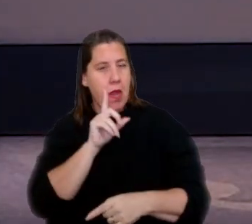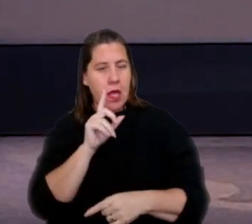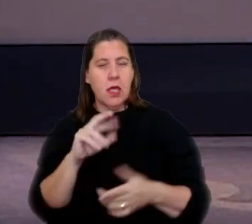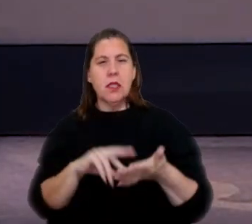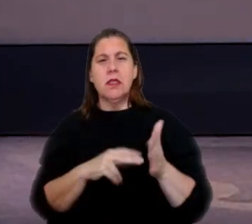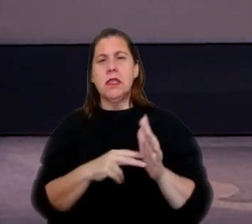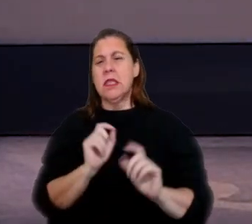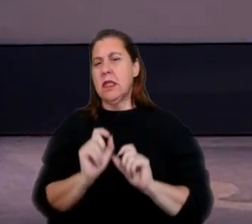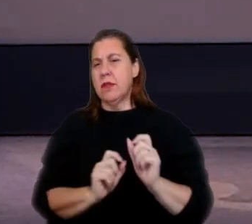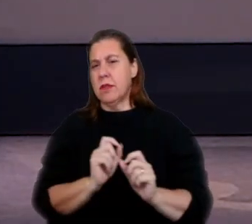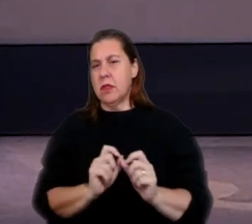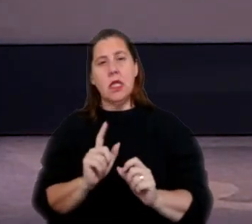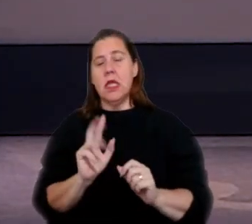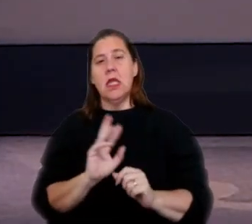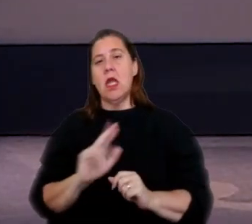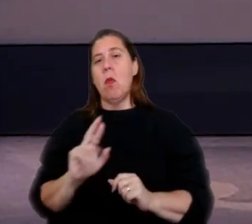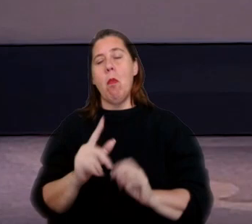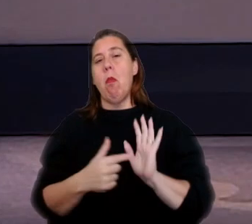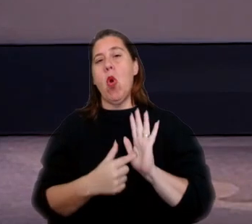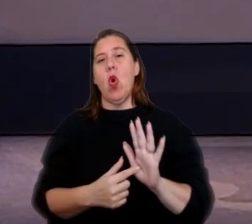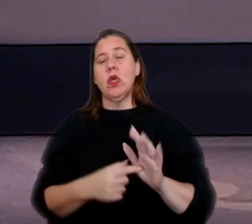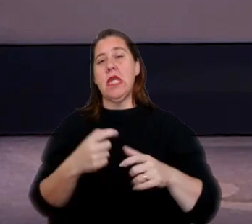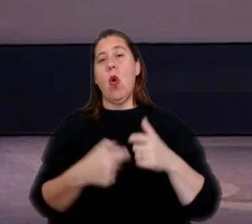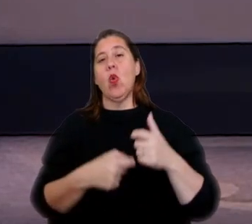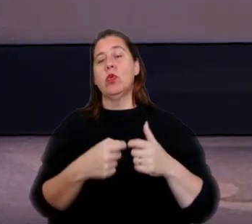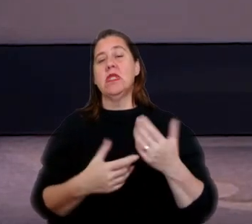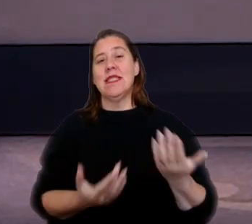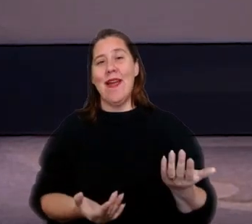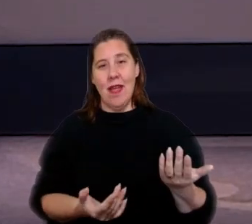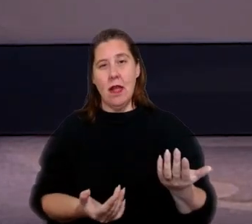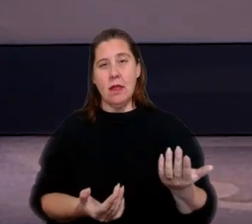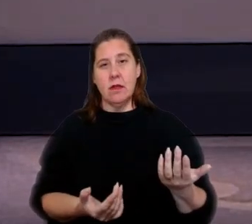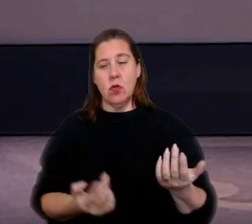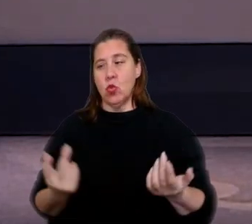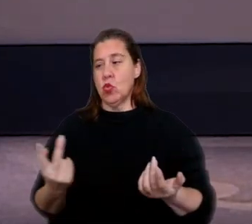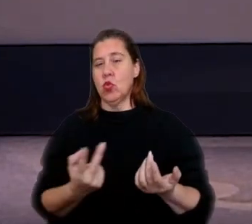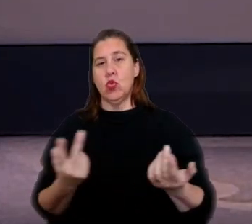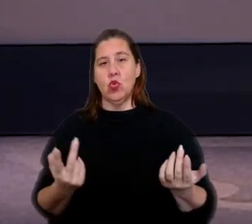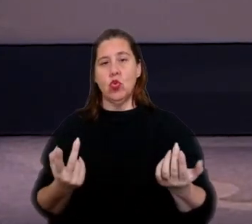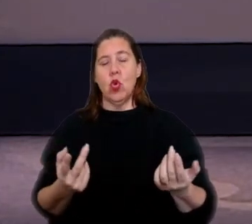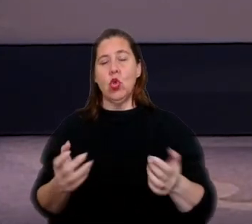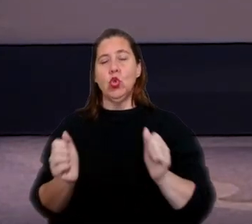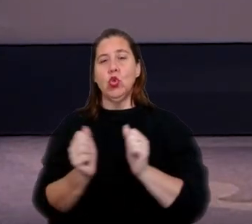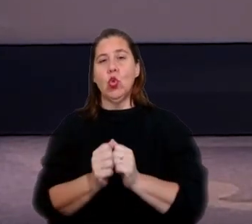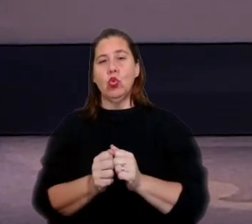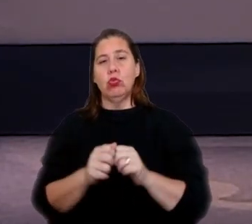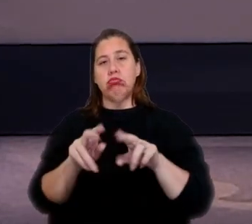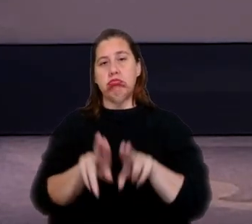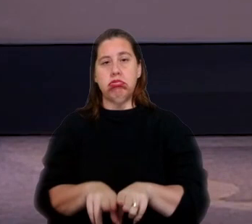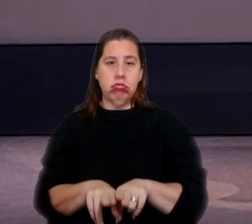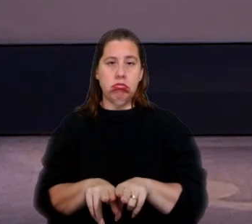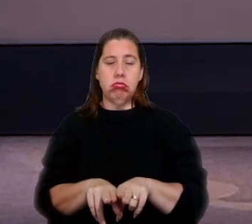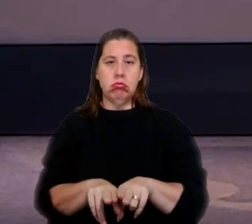que significam que não mostrar o sexo coloca um casal acordando na